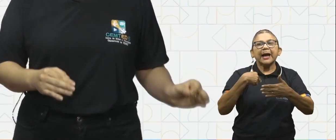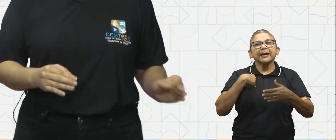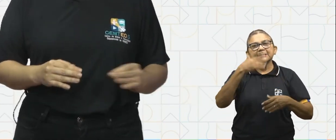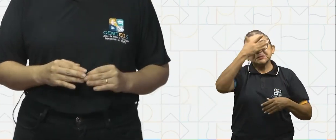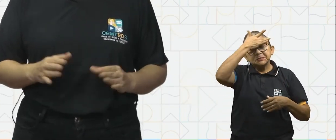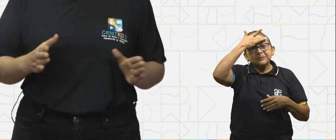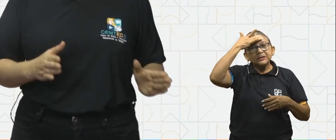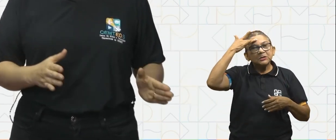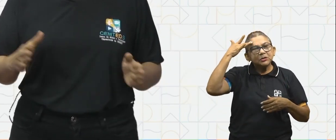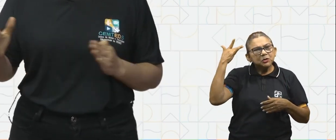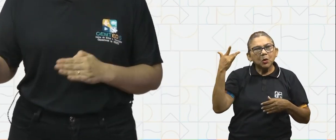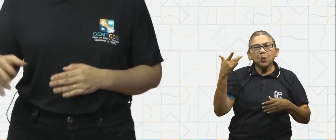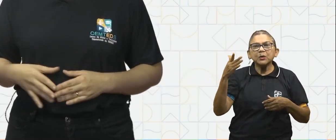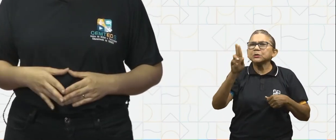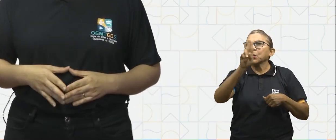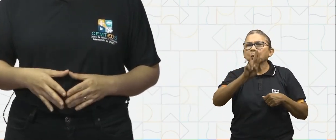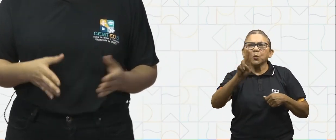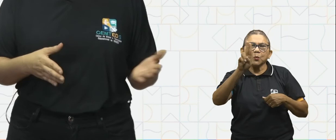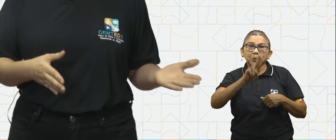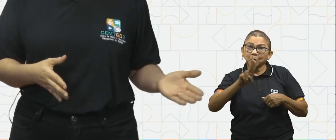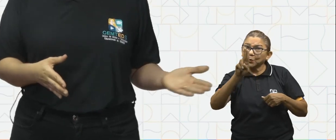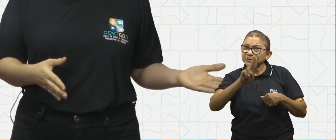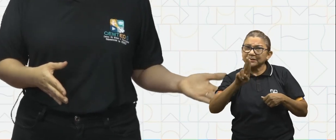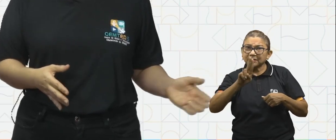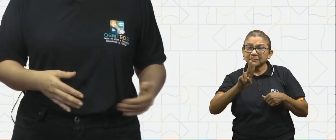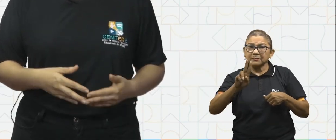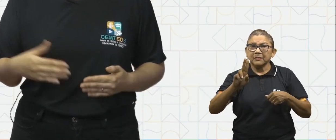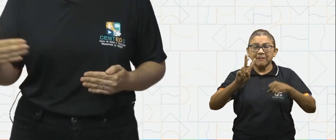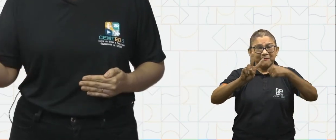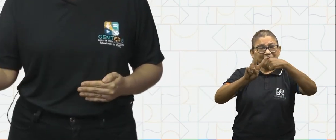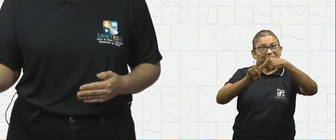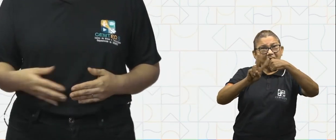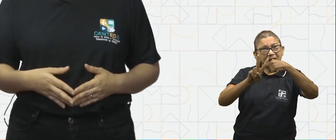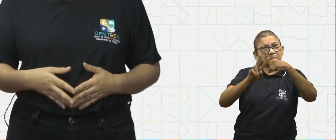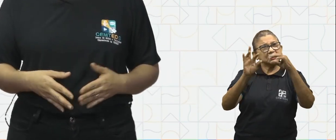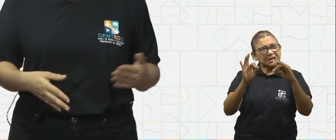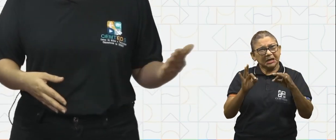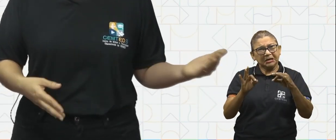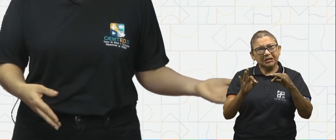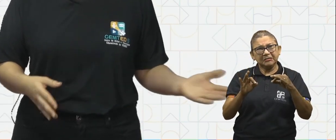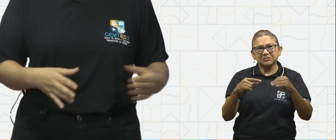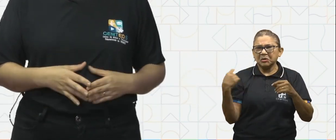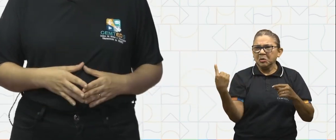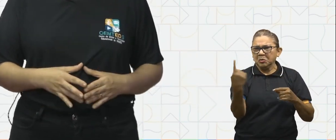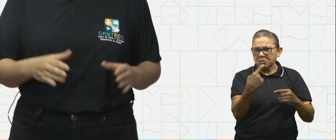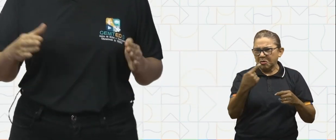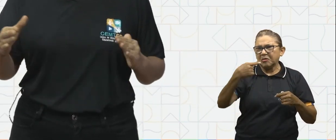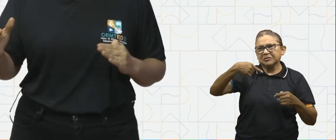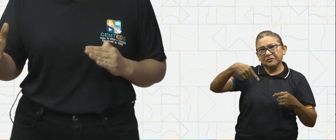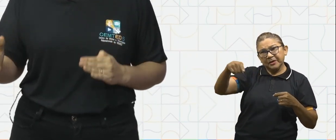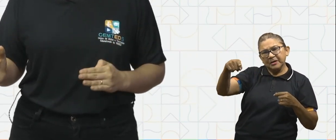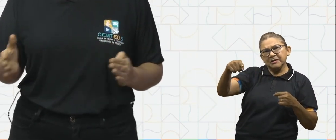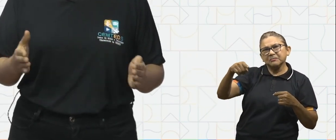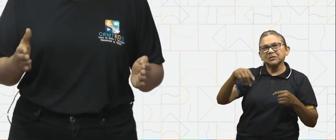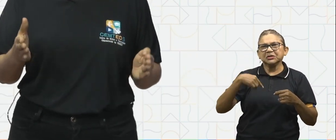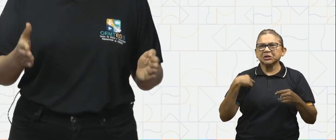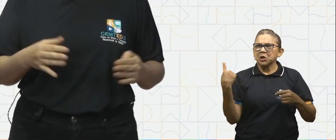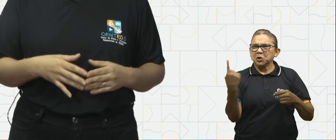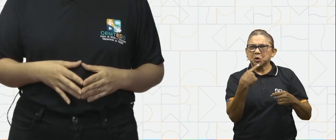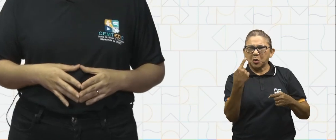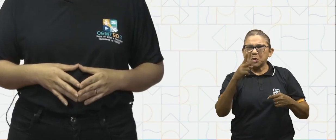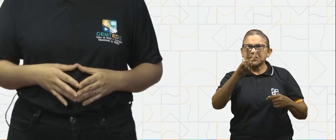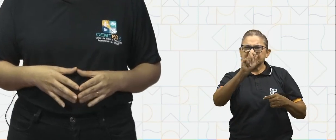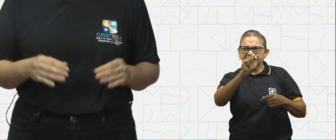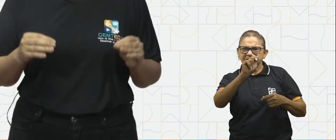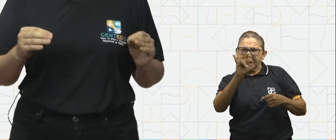pessoas adequam os verbos aos sujeitos. Frase como a gente vamos, nós vai, são exemplos de como